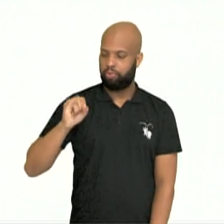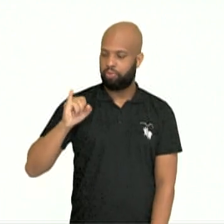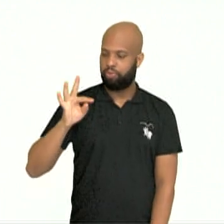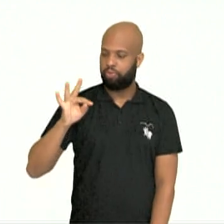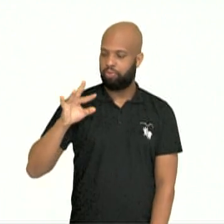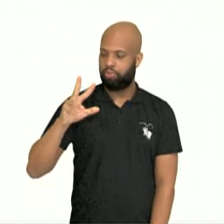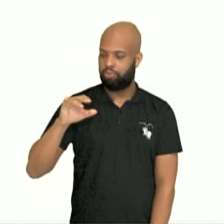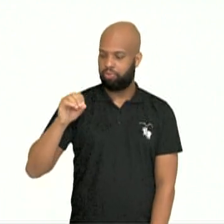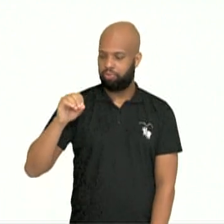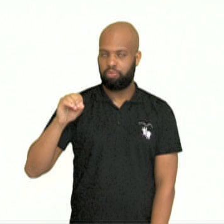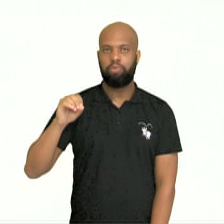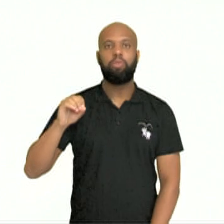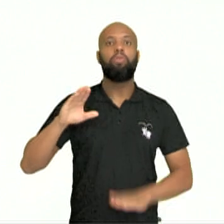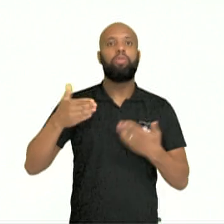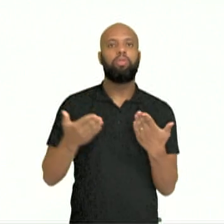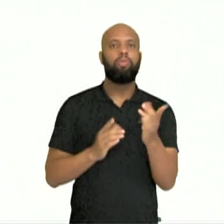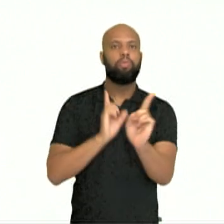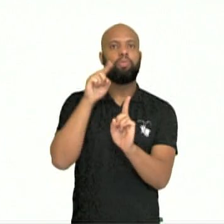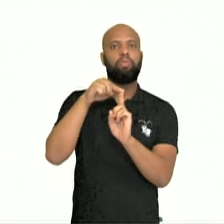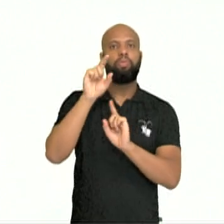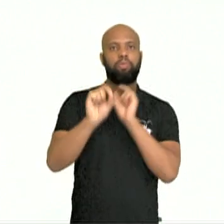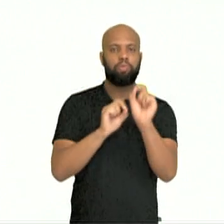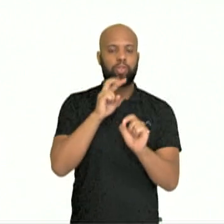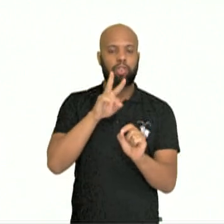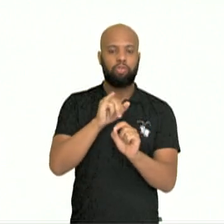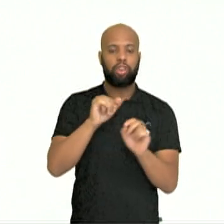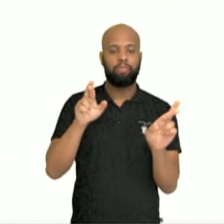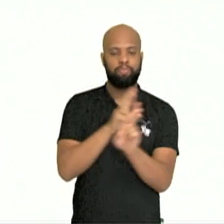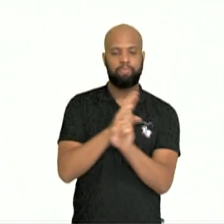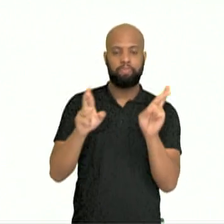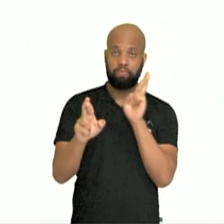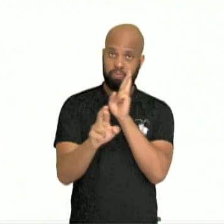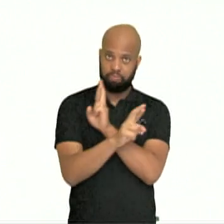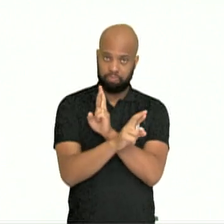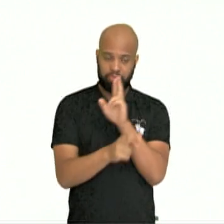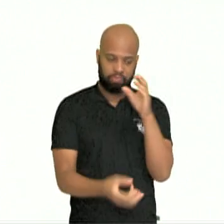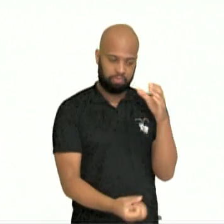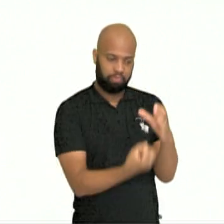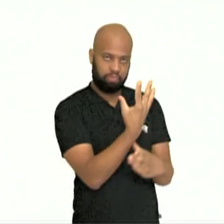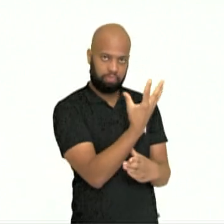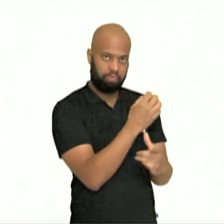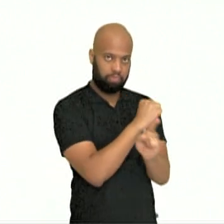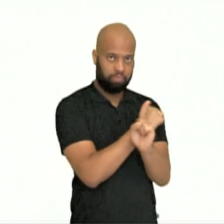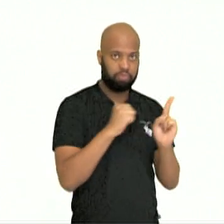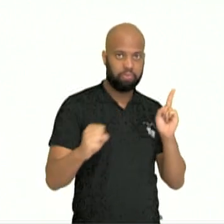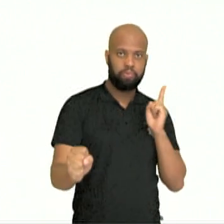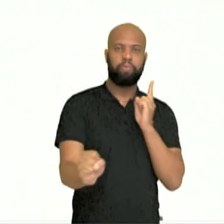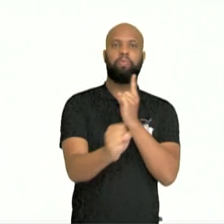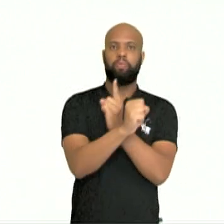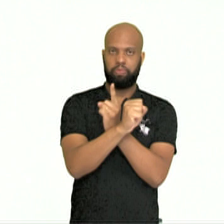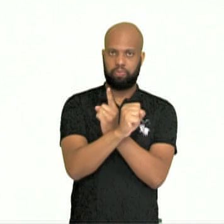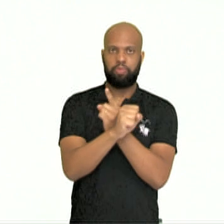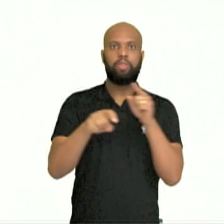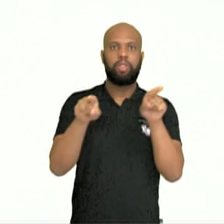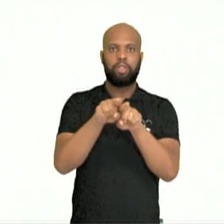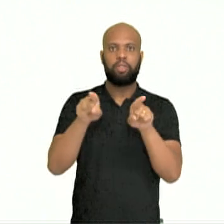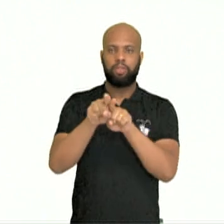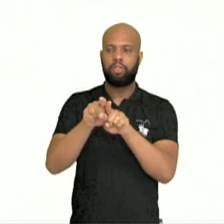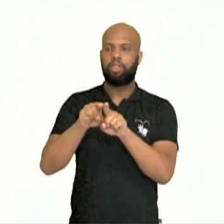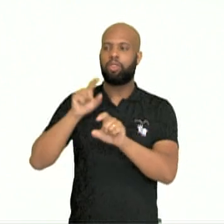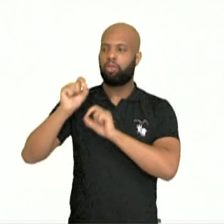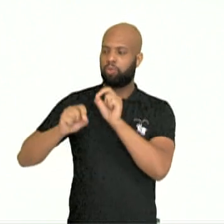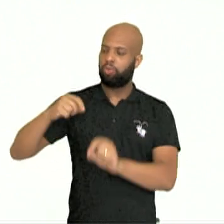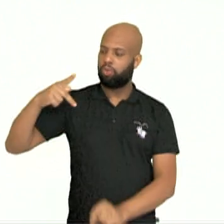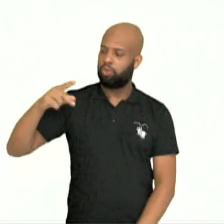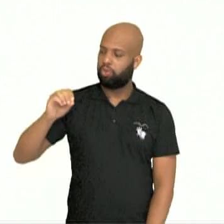Identificar, o grande objetivo de hoje, vamos identificar a relação entre o surgimento da sociologia e o